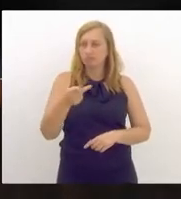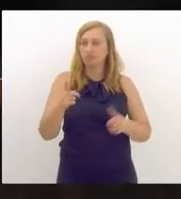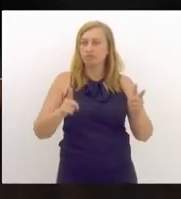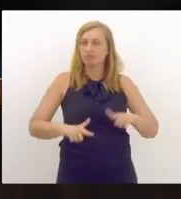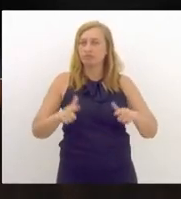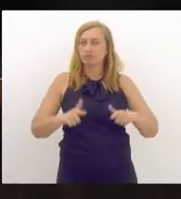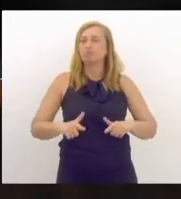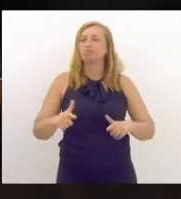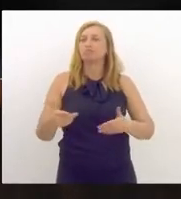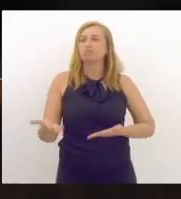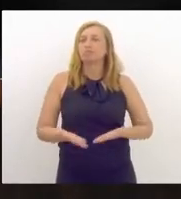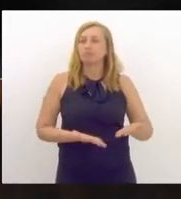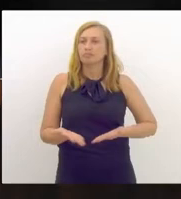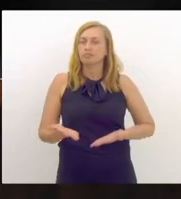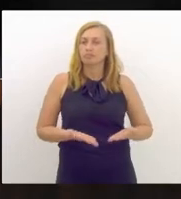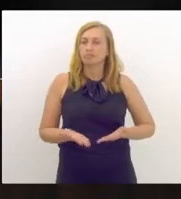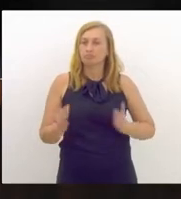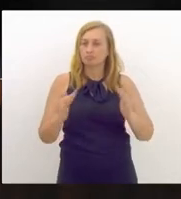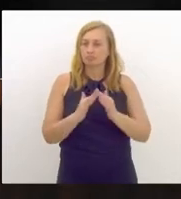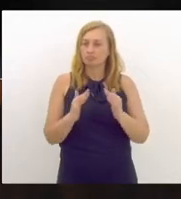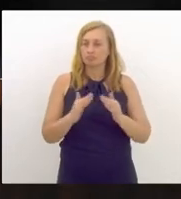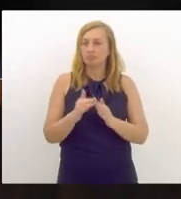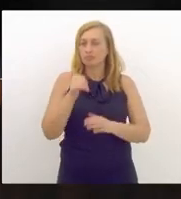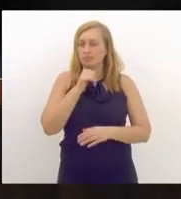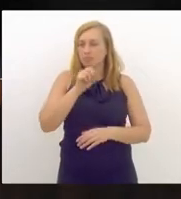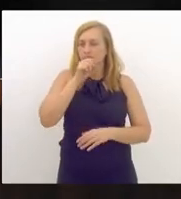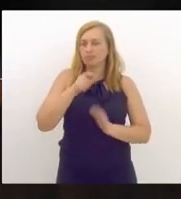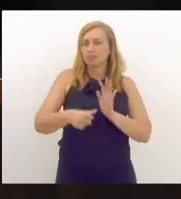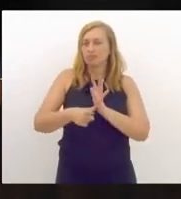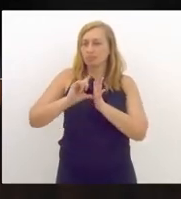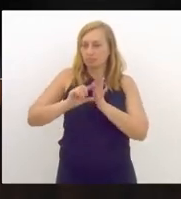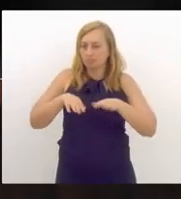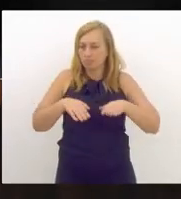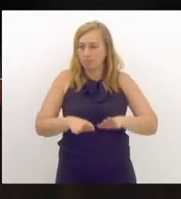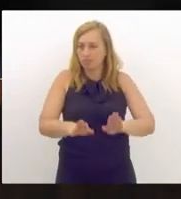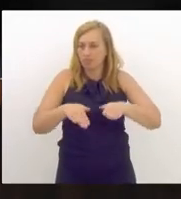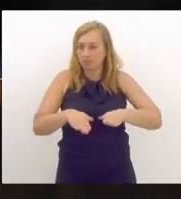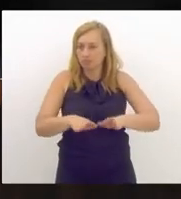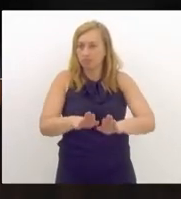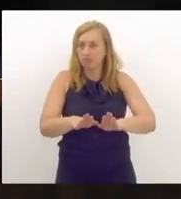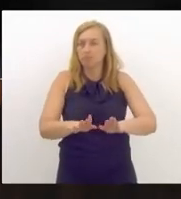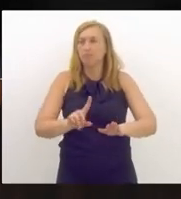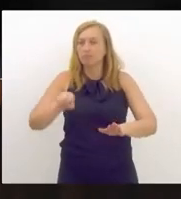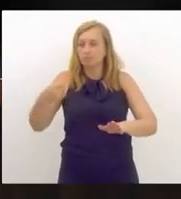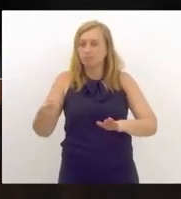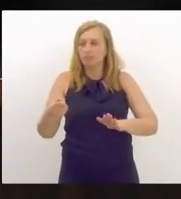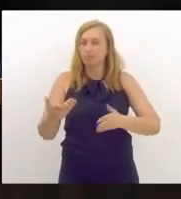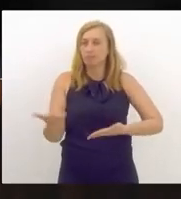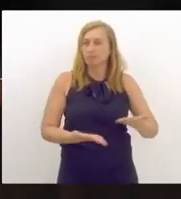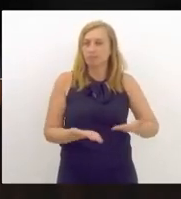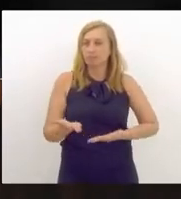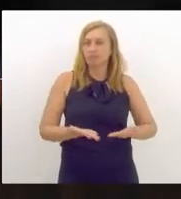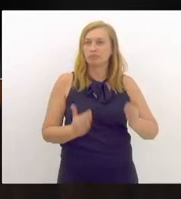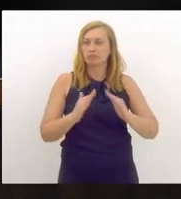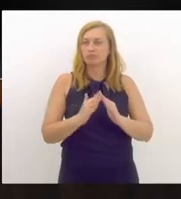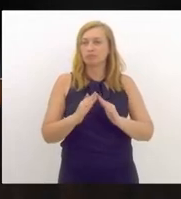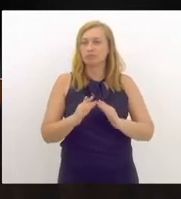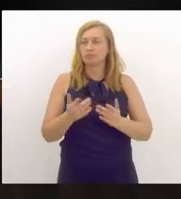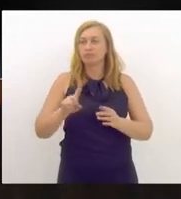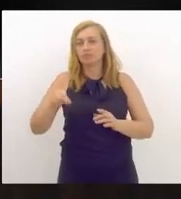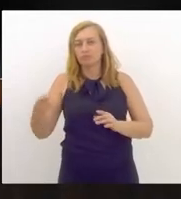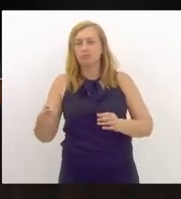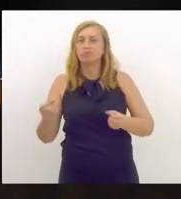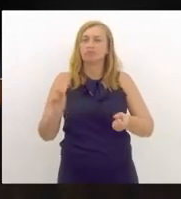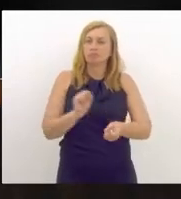lugar da empregada doméstica minha mãe antes de ser costureira era empregada doméstica e deixou de ser porque não tinha com quem deixar os meus irmãos e